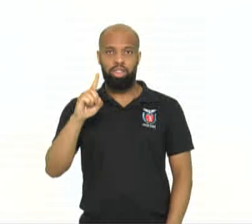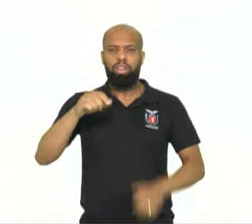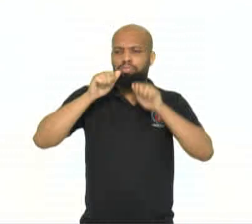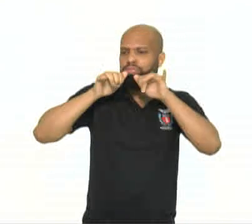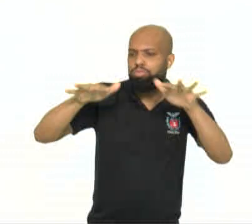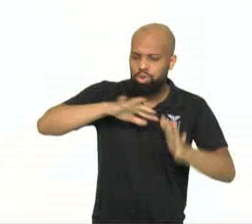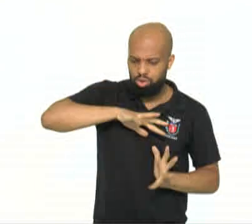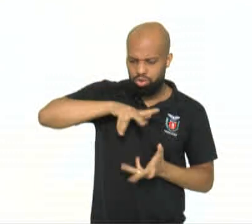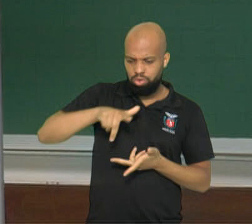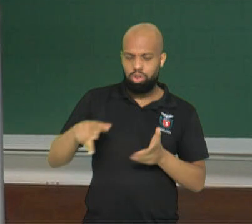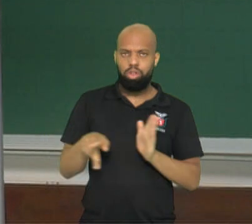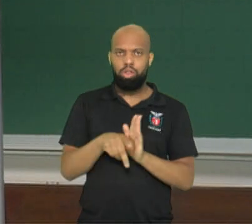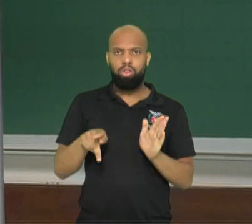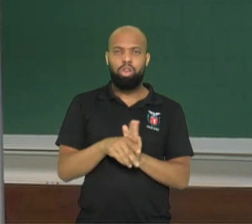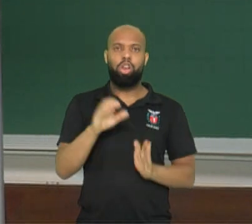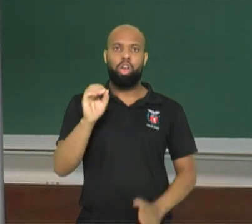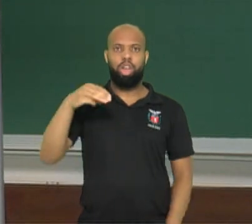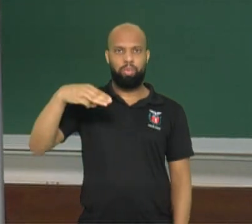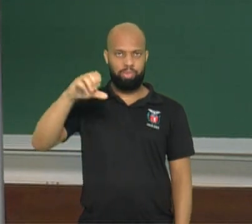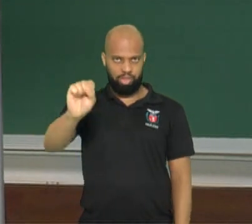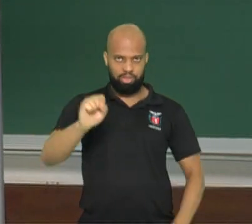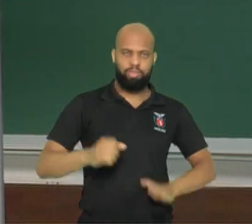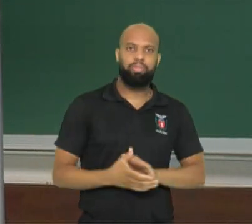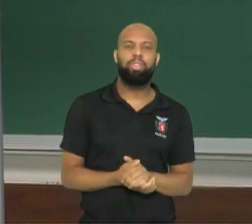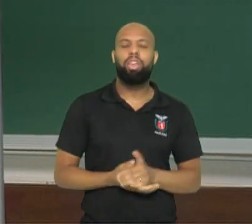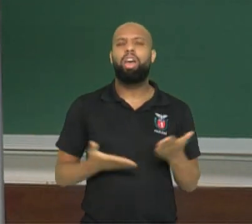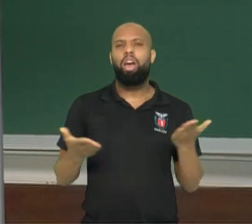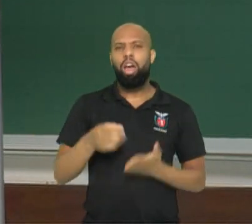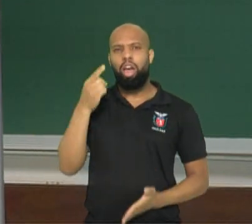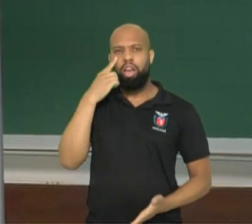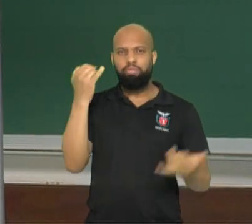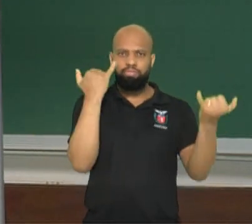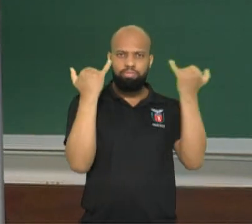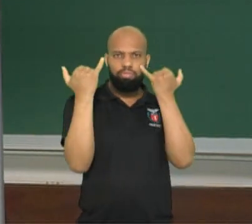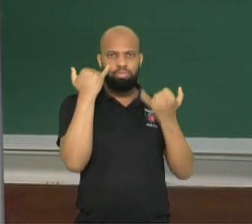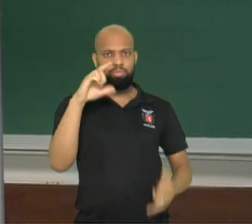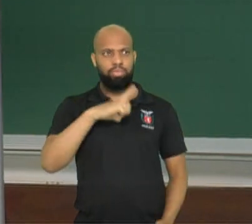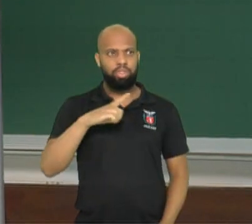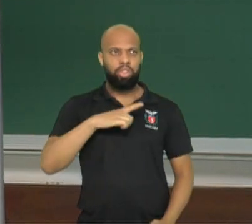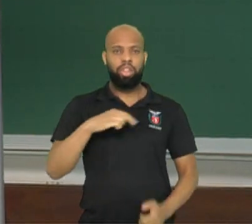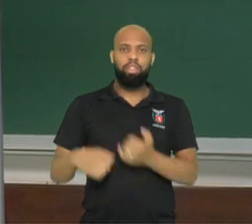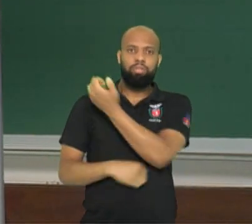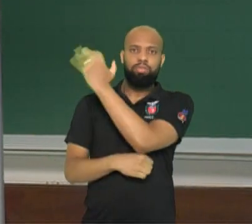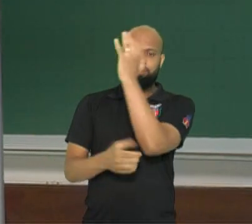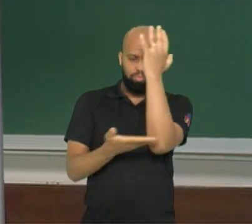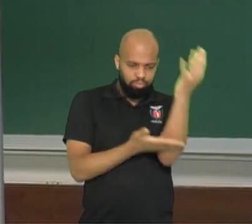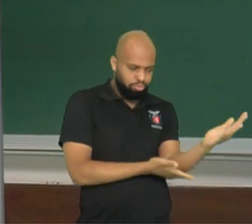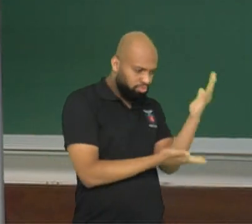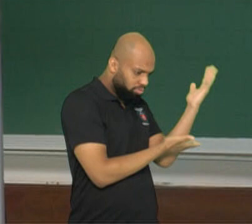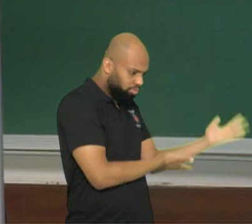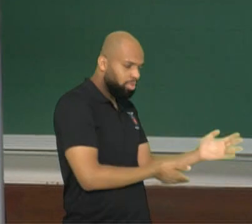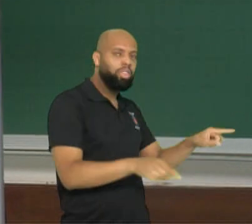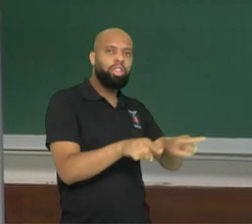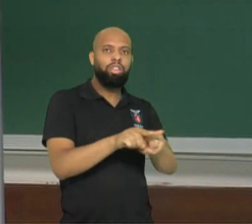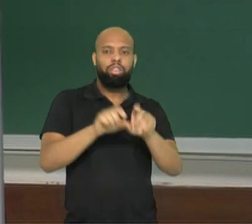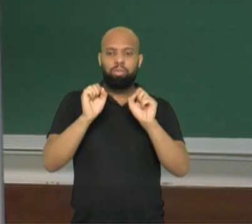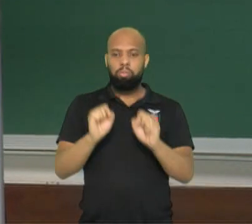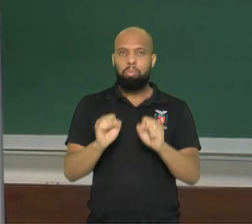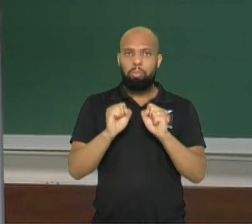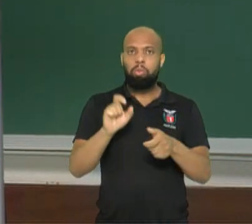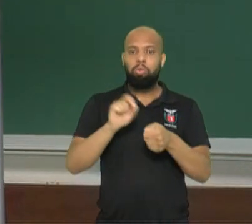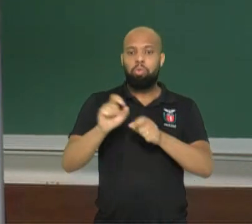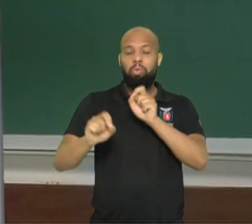pandemia pela Organização Mundial da Saúde. Então veja só essa notícia dizendo para a gente, né, que o desmatamento também pode ajudar